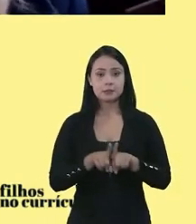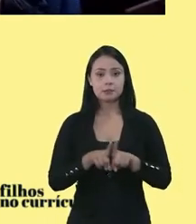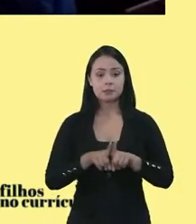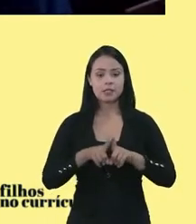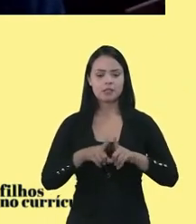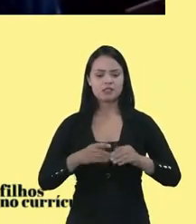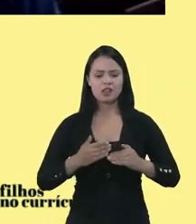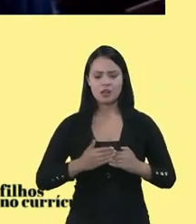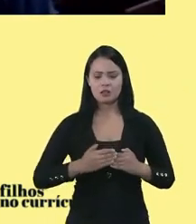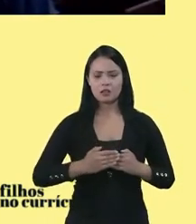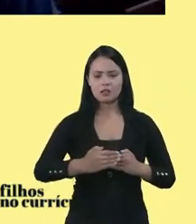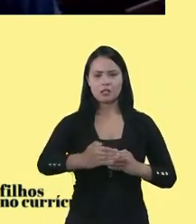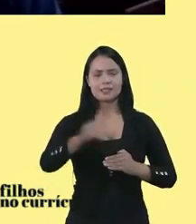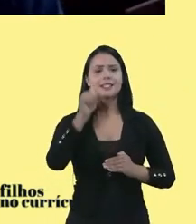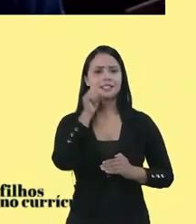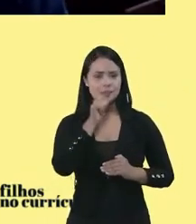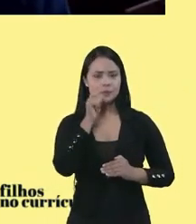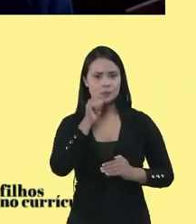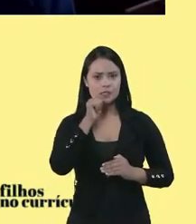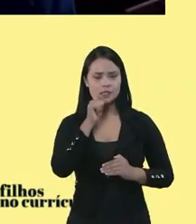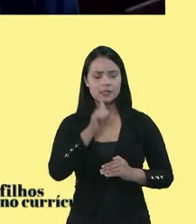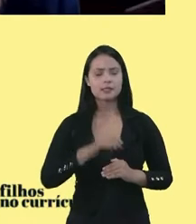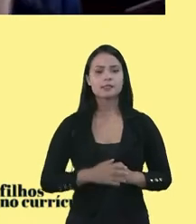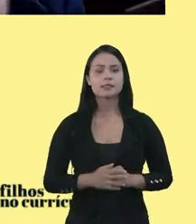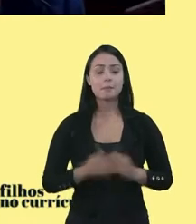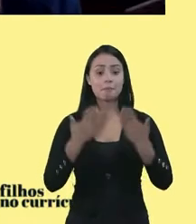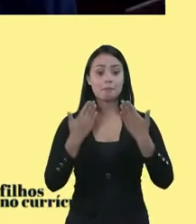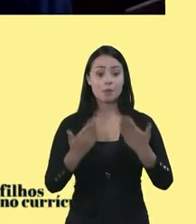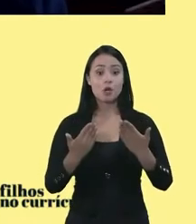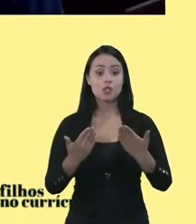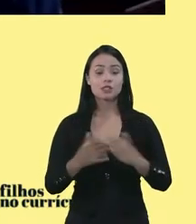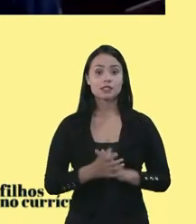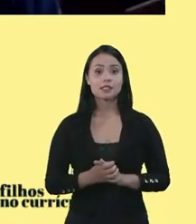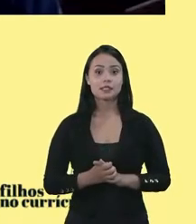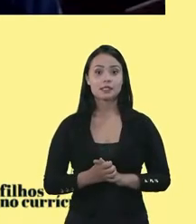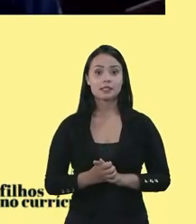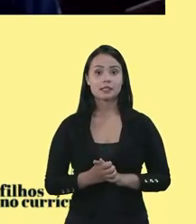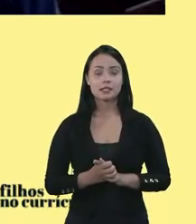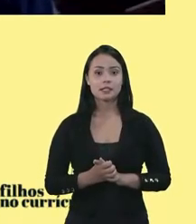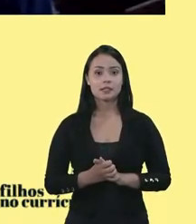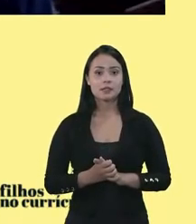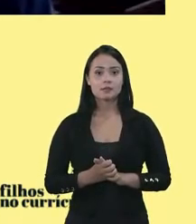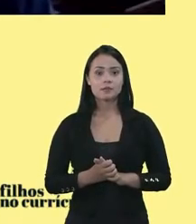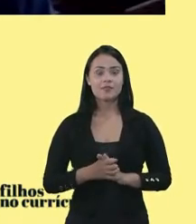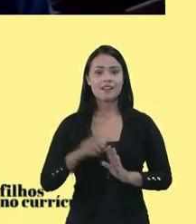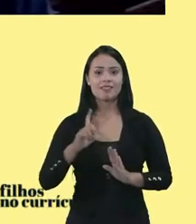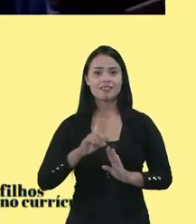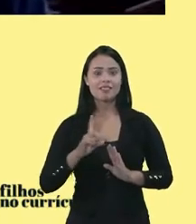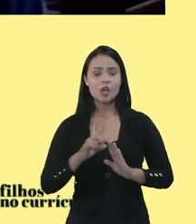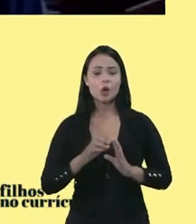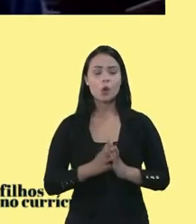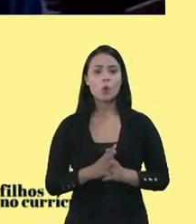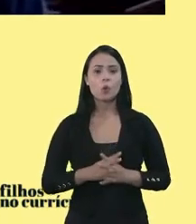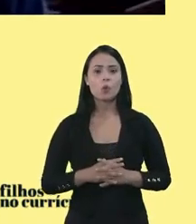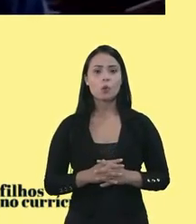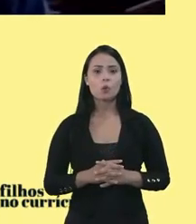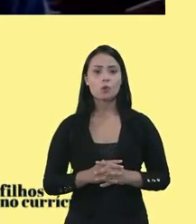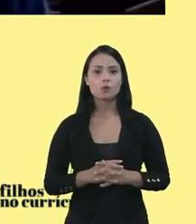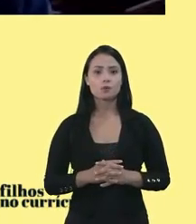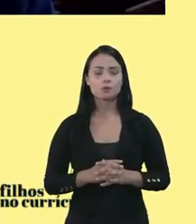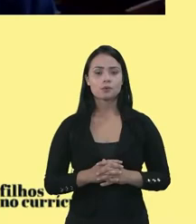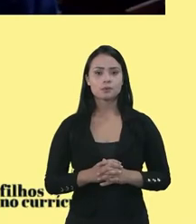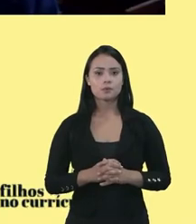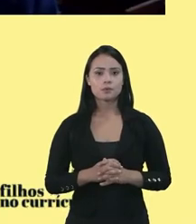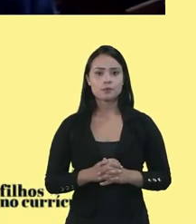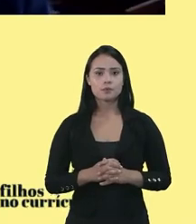mulheres pioneiras revela que as conquistas não foram obra do acaso,